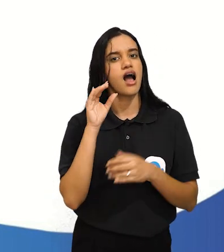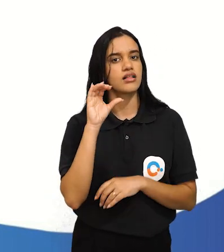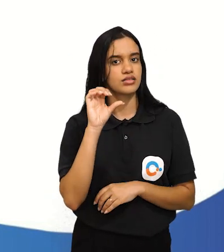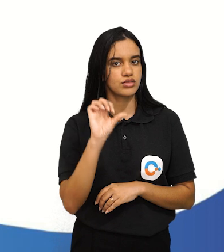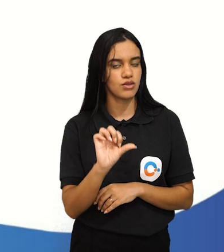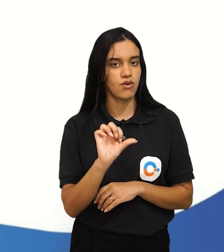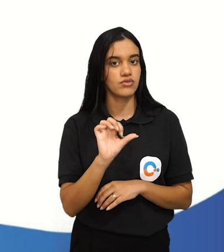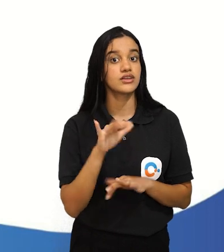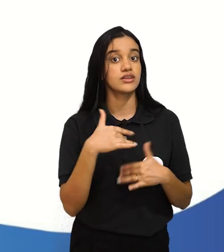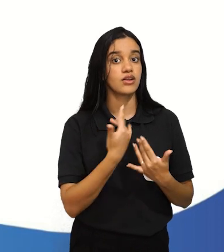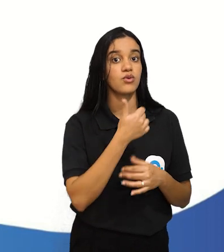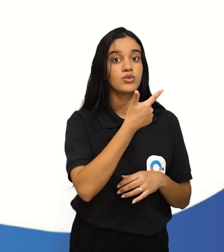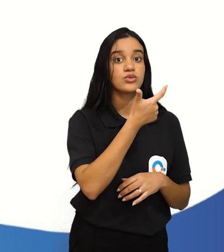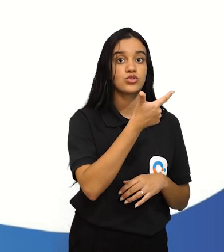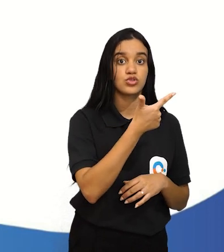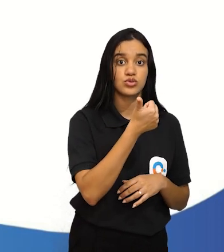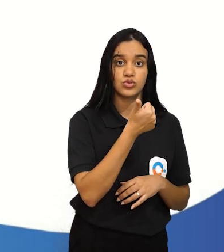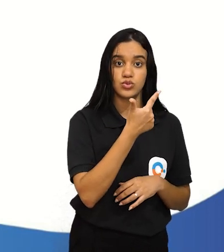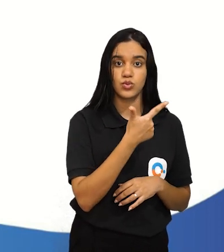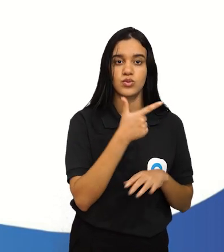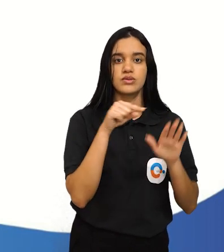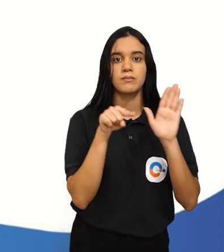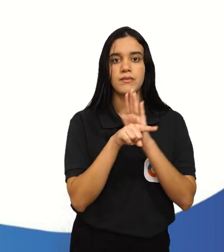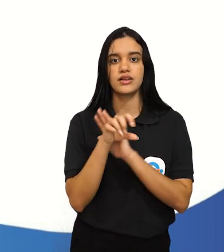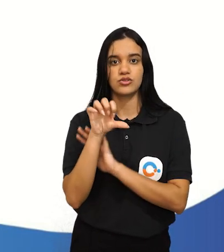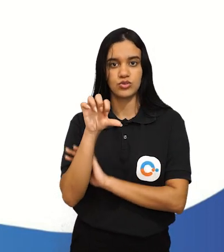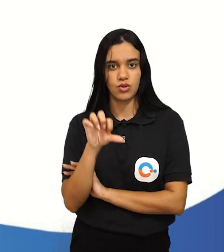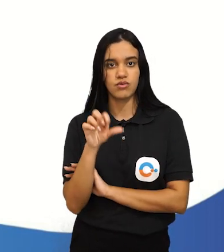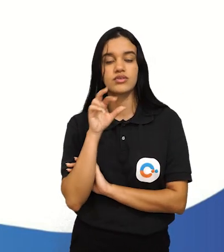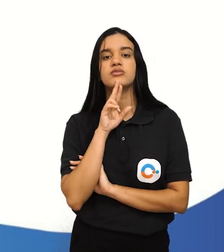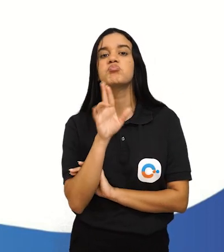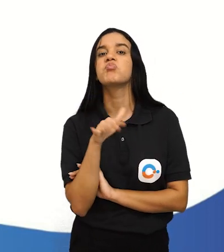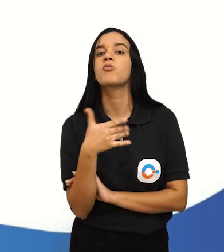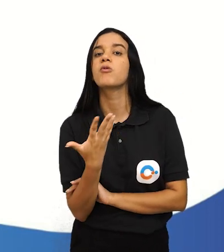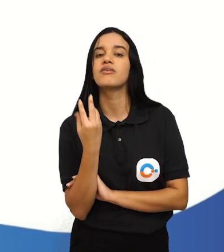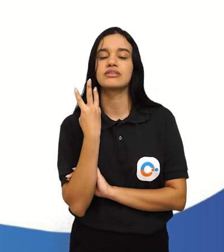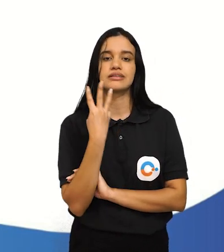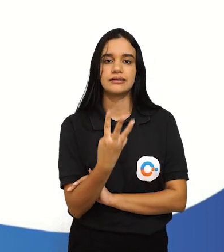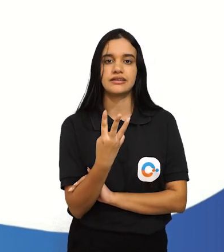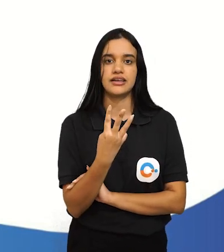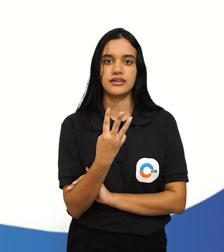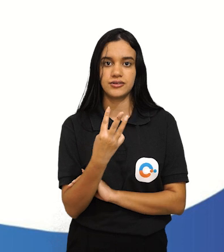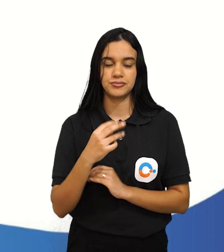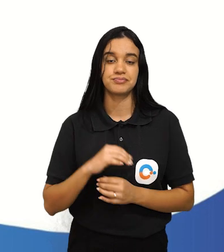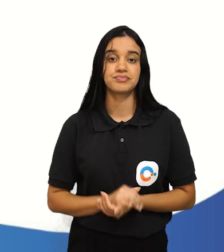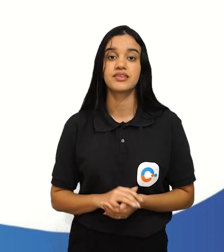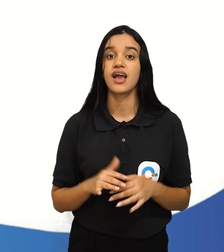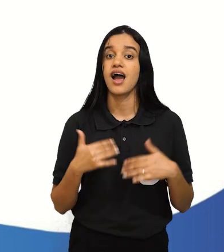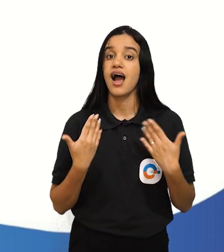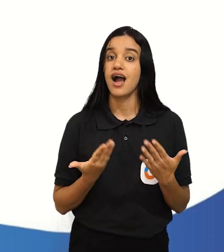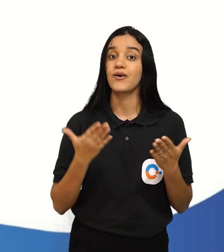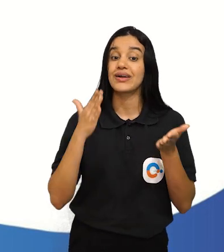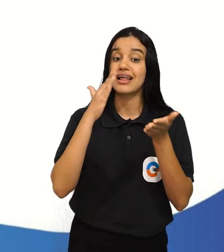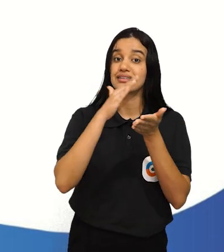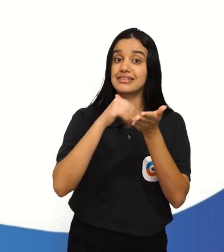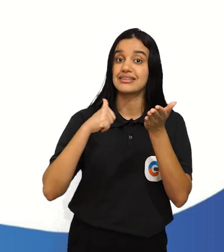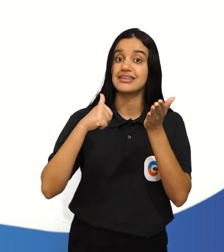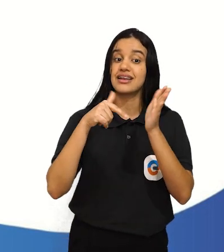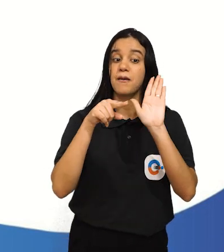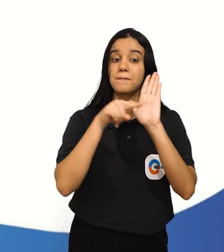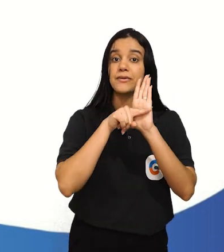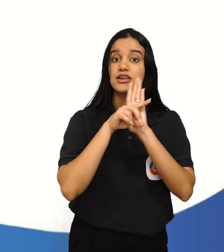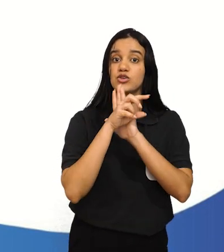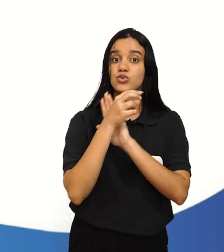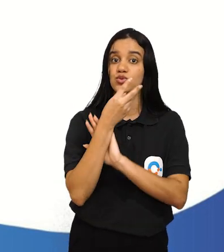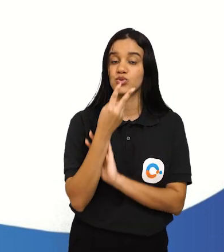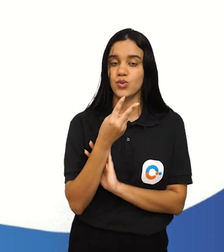então 12 - 9 3 Agora eu tenho zero na casa dos 10 para tirar do Mas uma